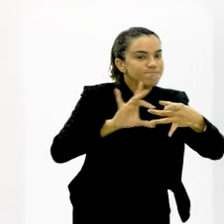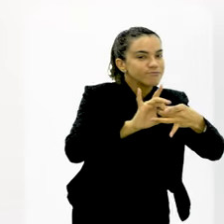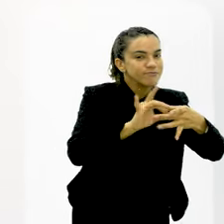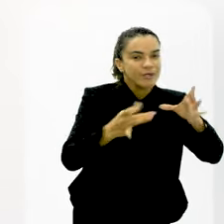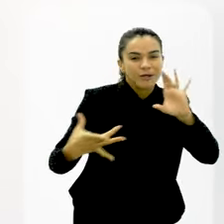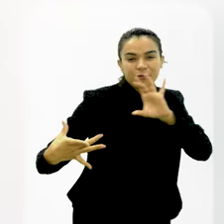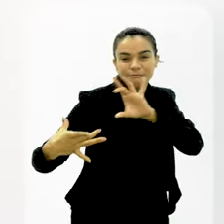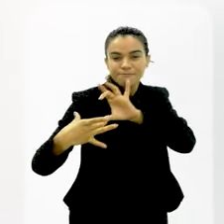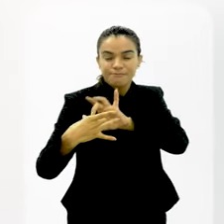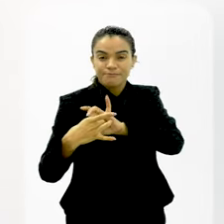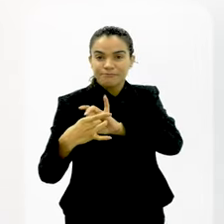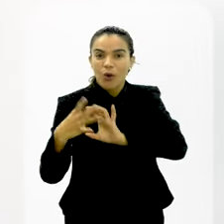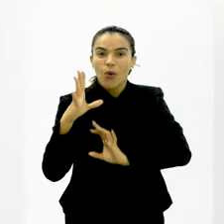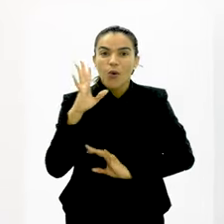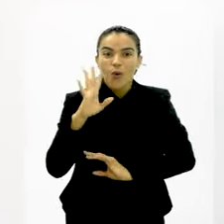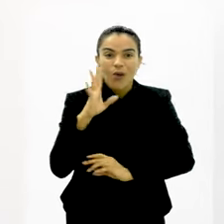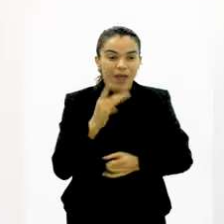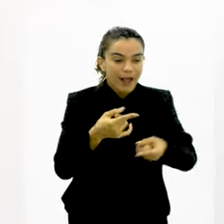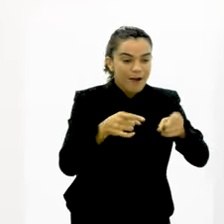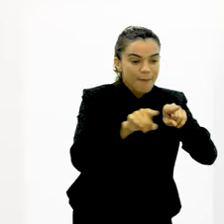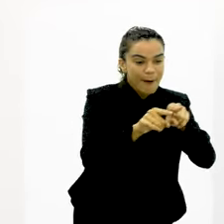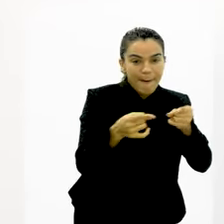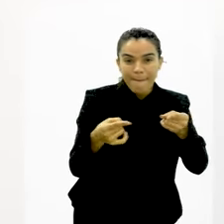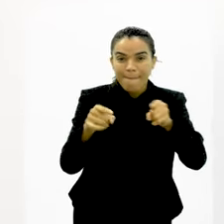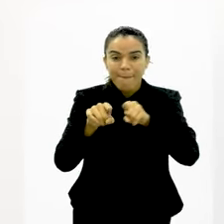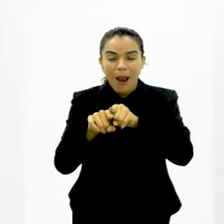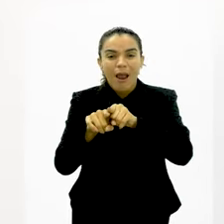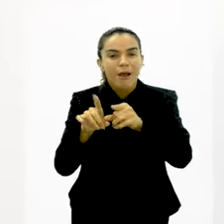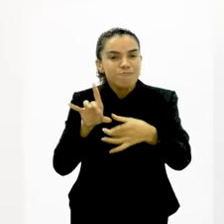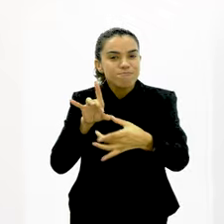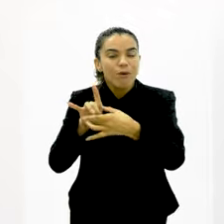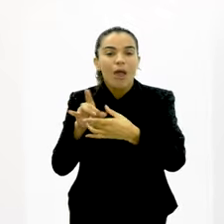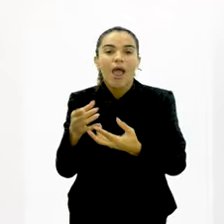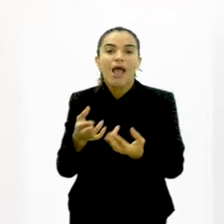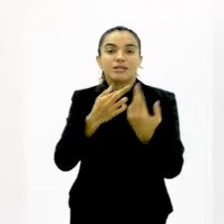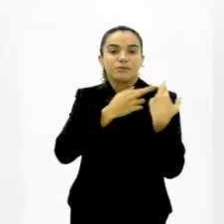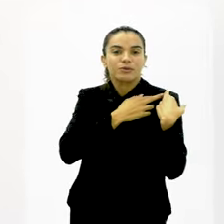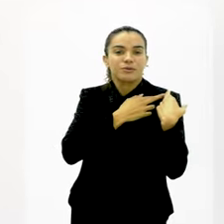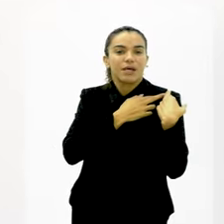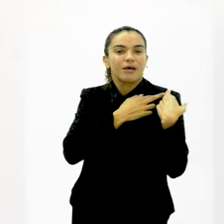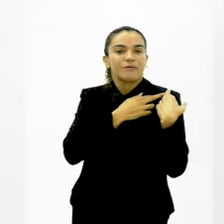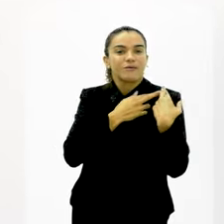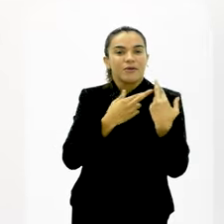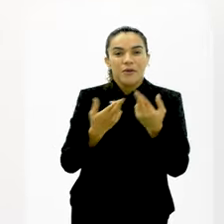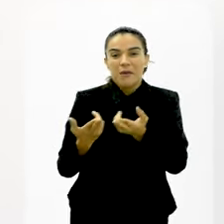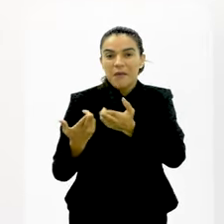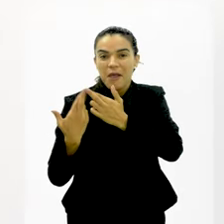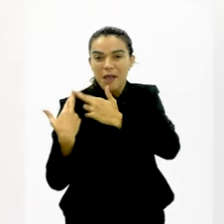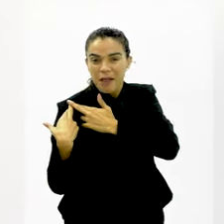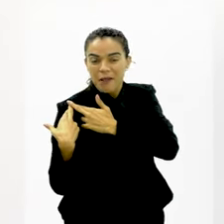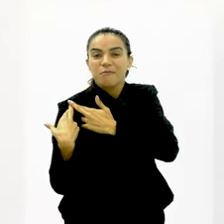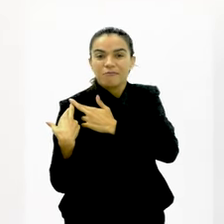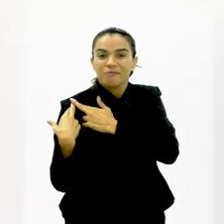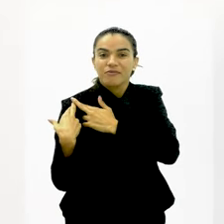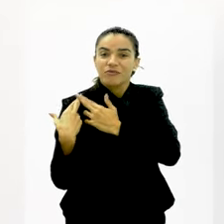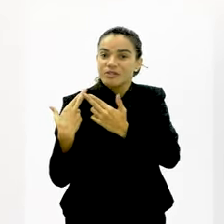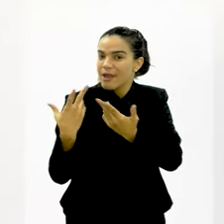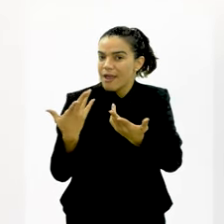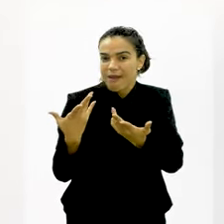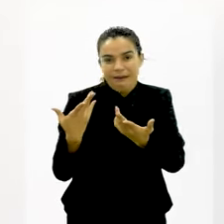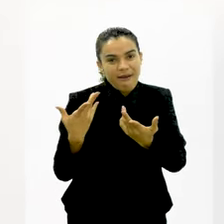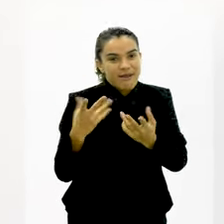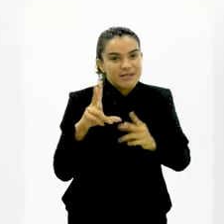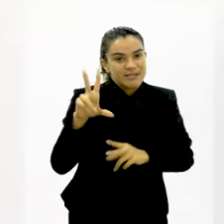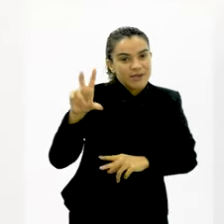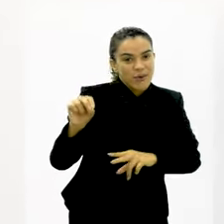né? E aí, o legal de trabalhar em parceria é que você, toda a responsabilidade que tem em cima de um artista, de um carnavalista,